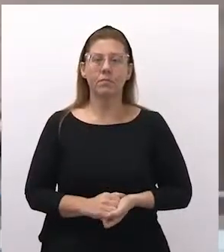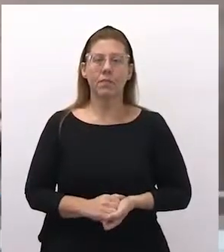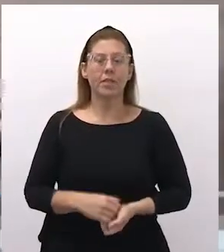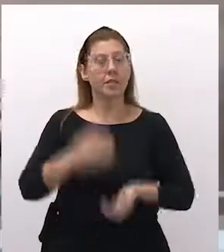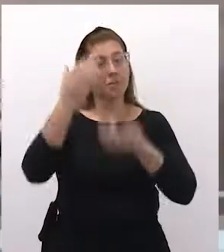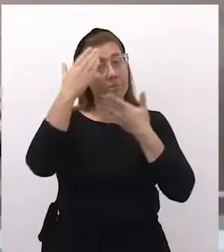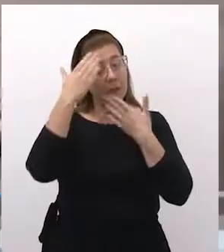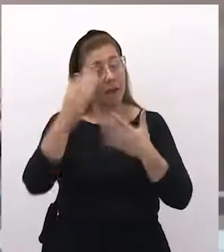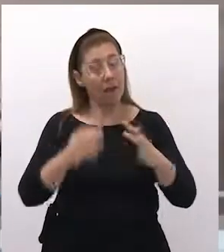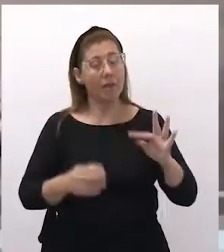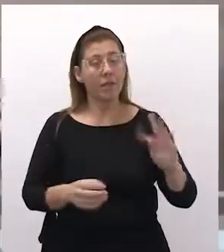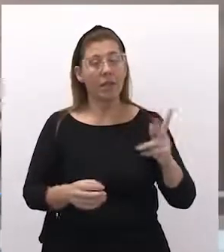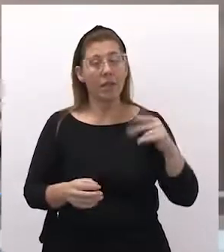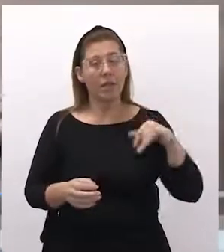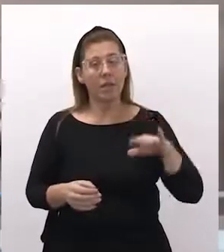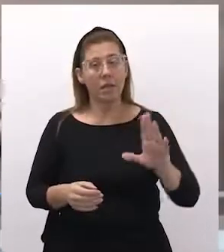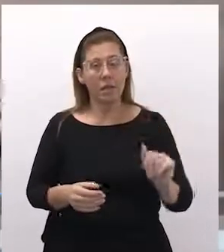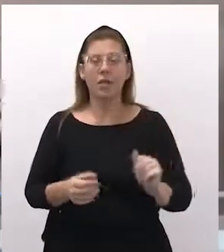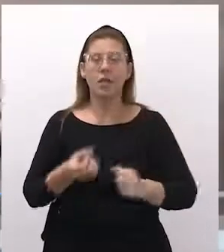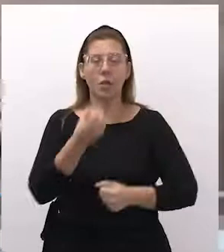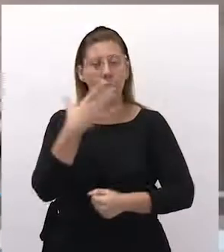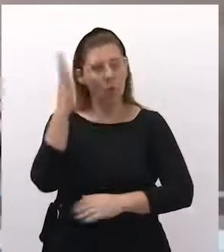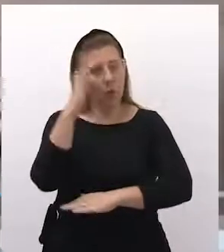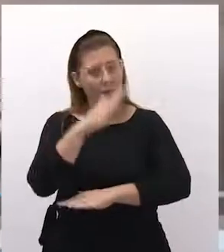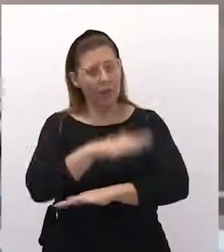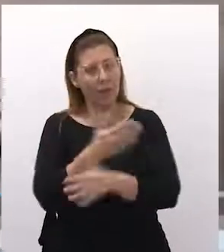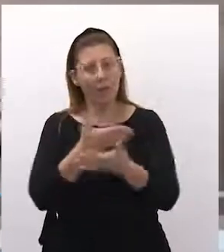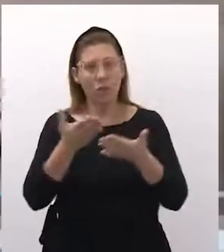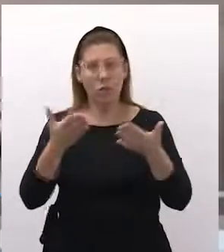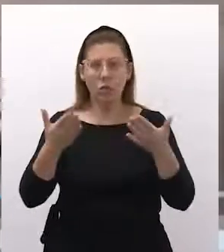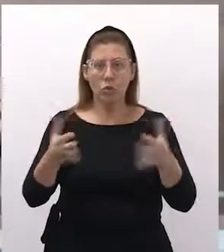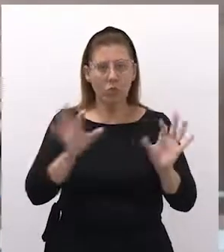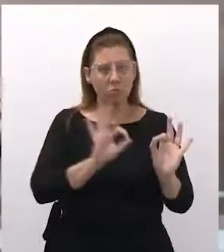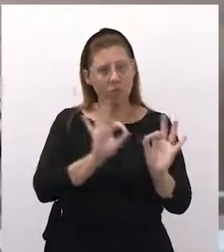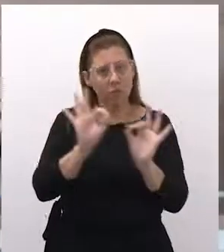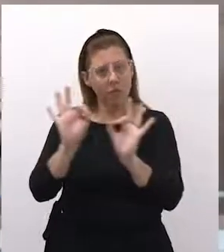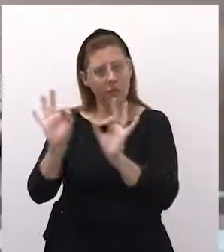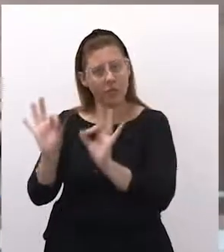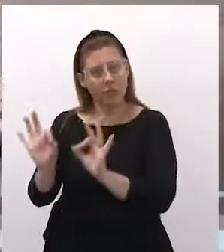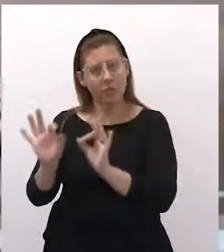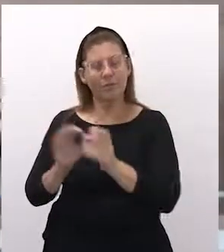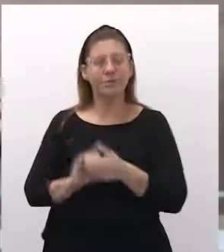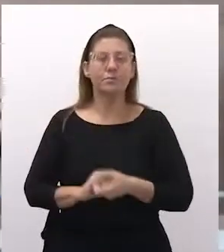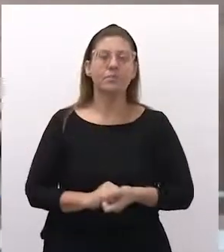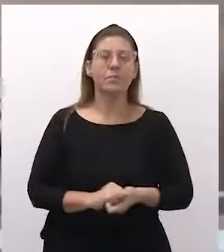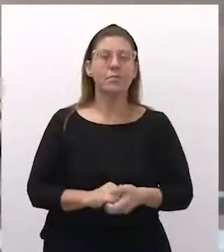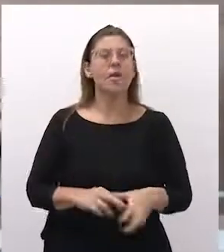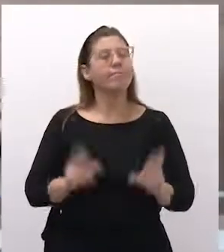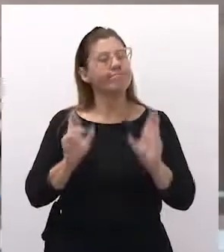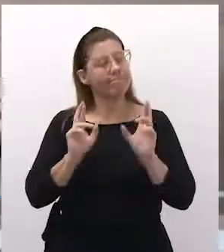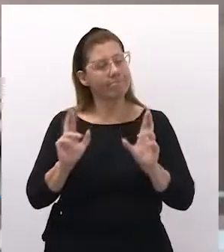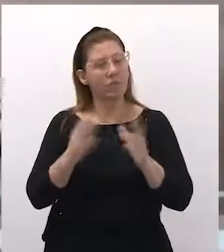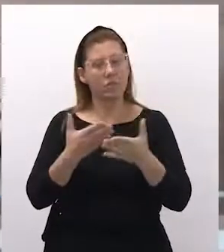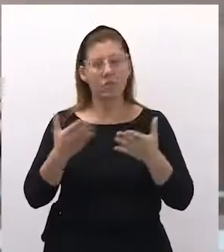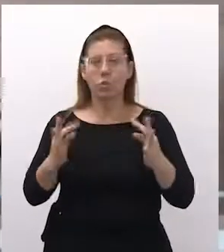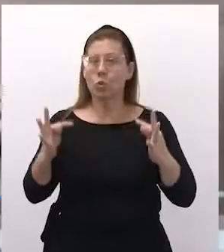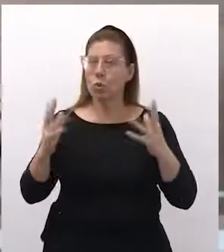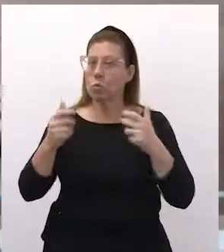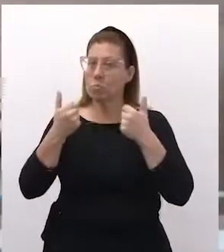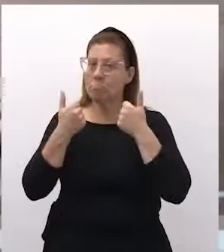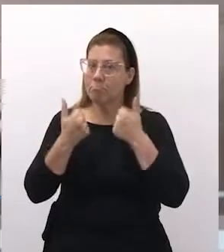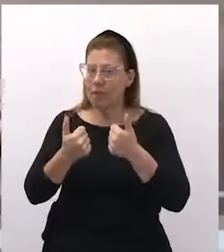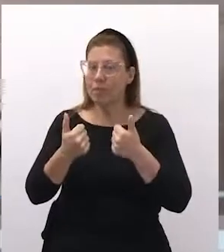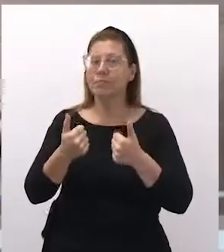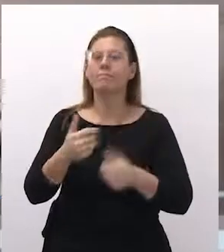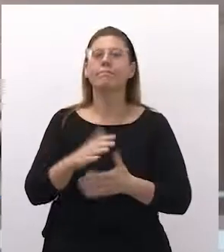Obrigada, Tânia. Bom, muito boa tarde a todas as pessoas que estão nos assistindo. Espero também que vocês estejam bem, né,